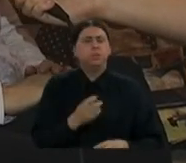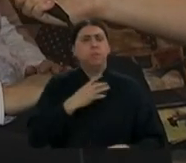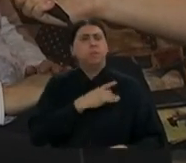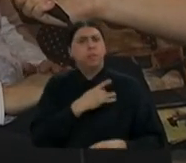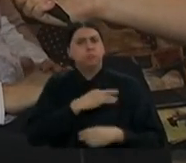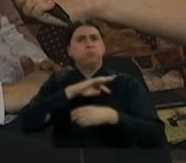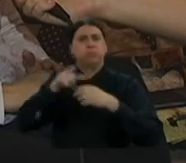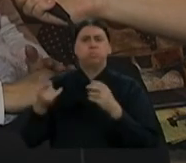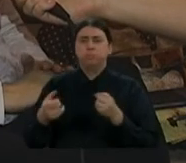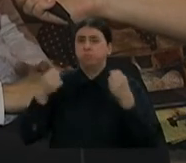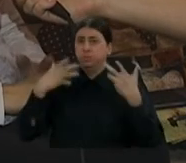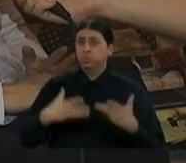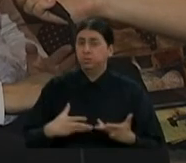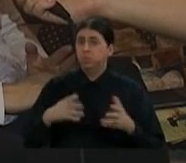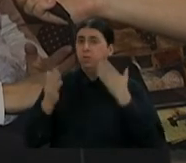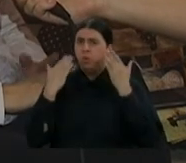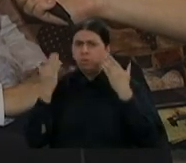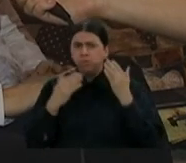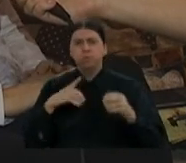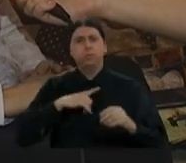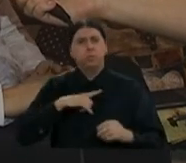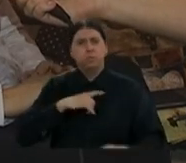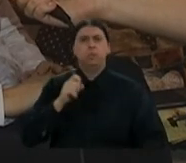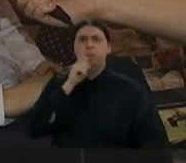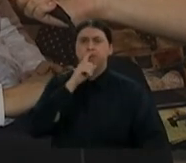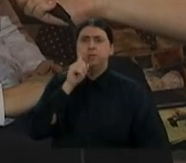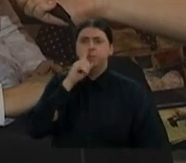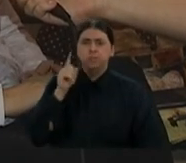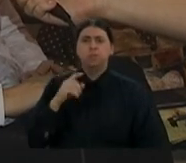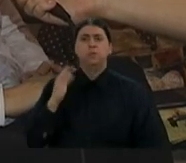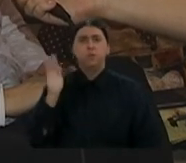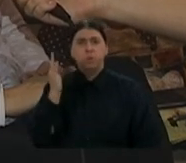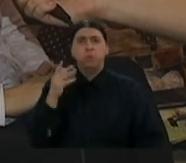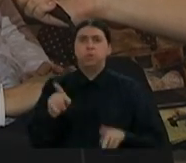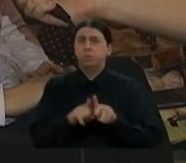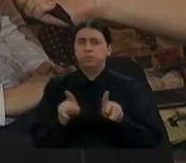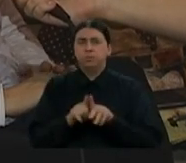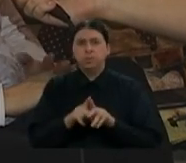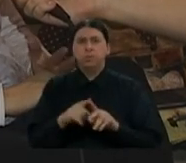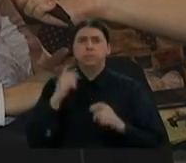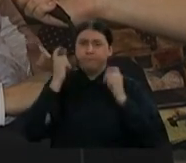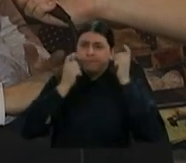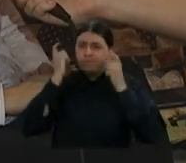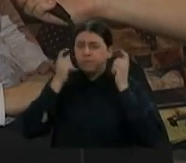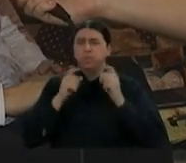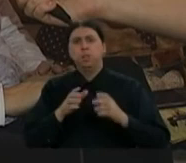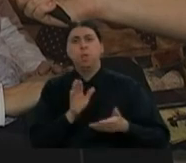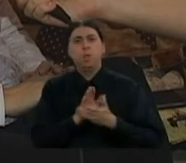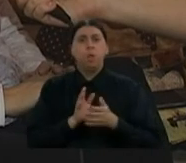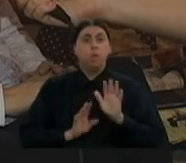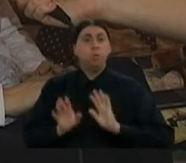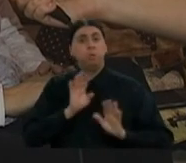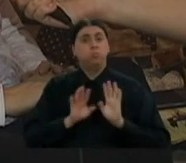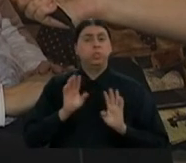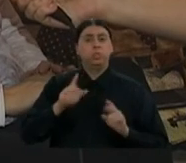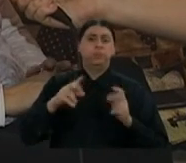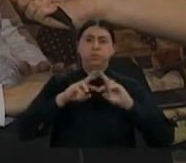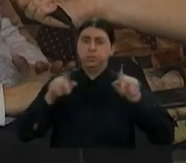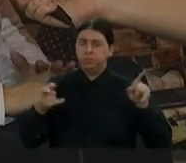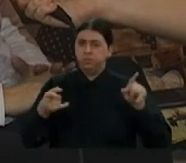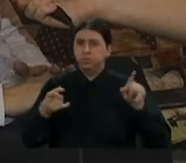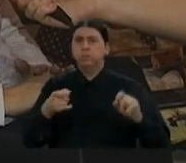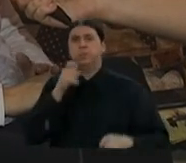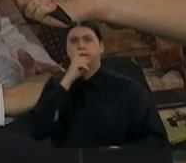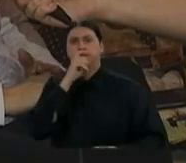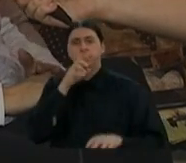as pelas dúvidas que pairam lógico também enfrenta talvez a diferença para pais adotivos é que